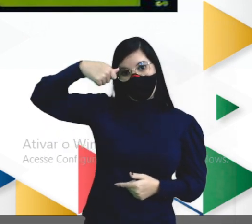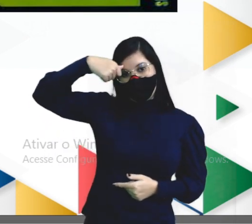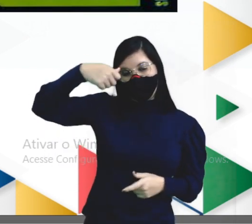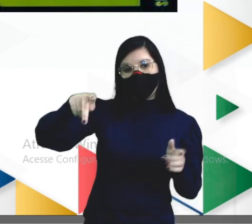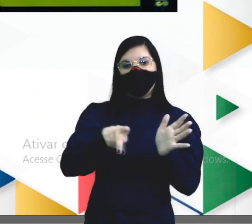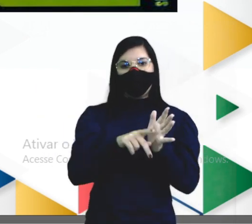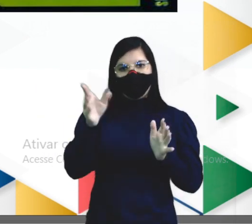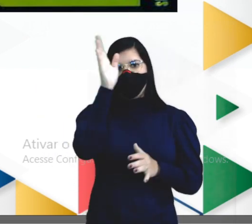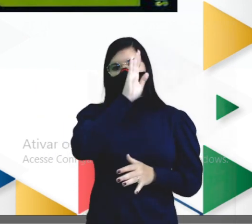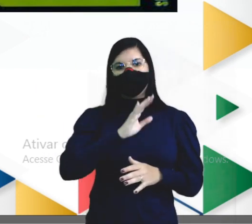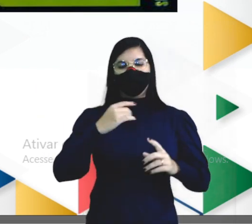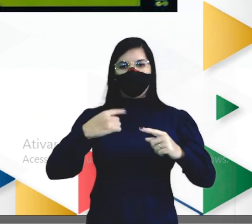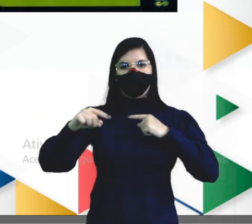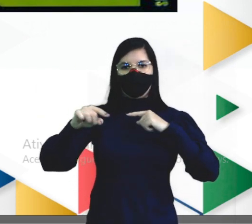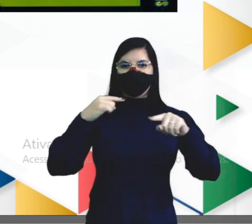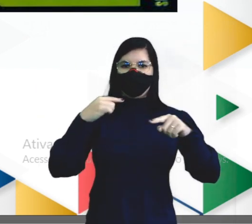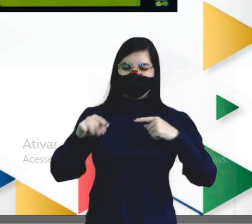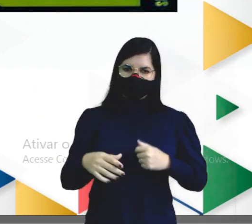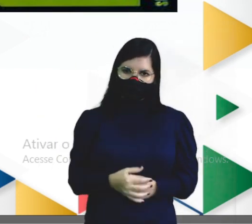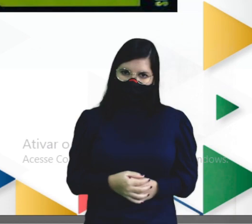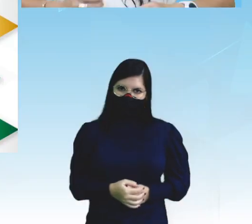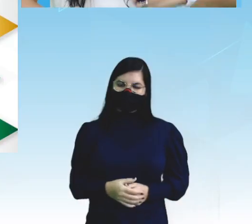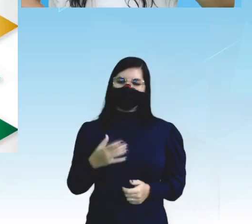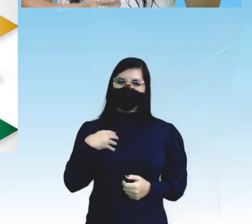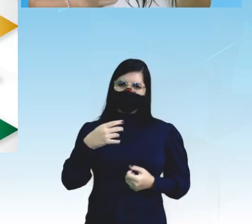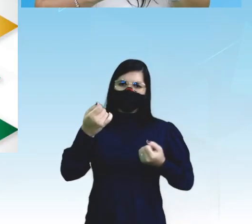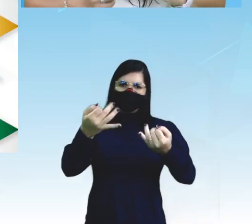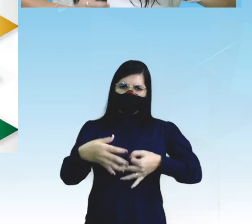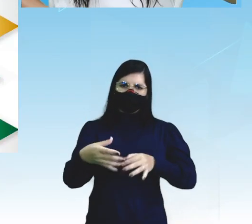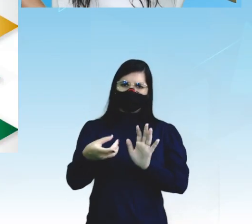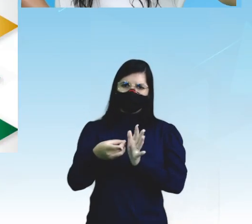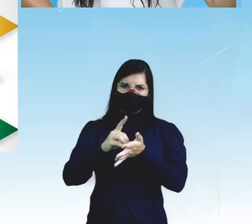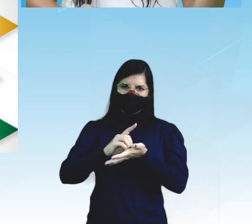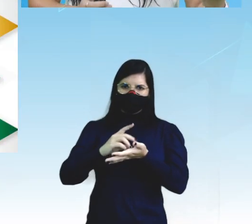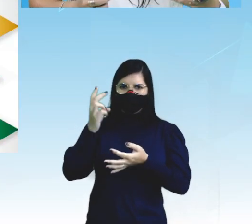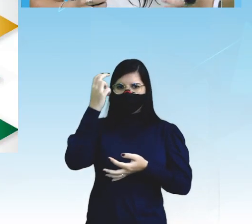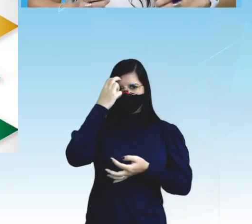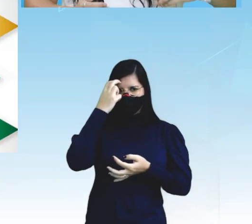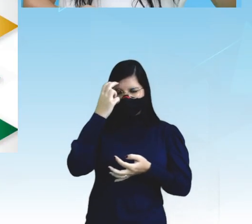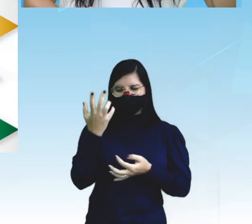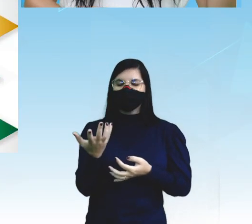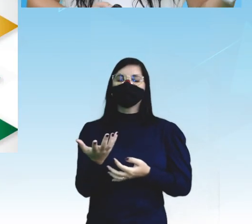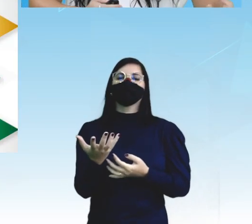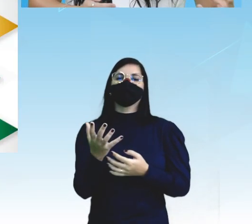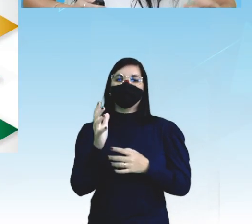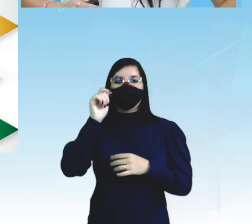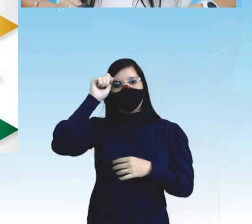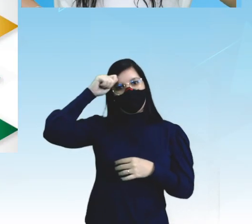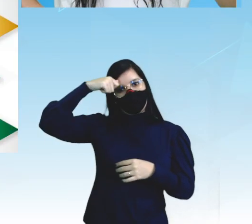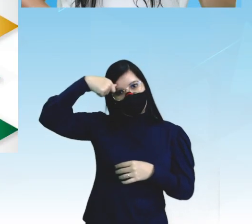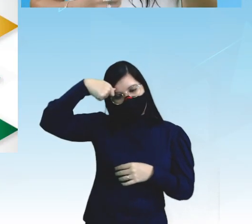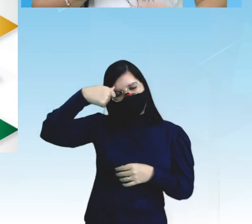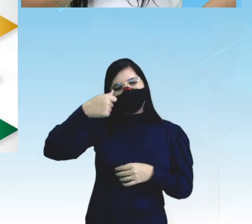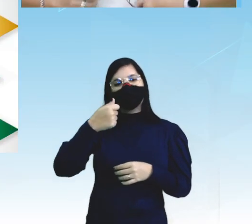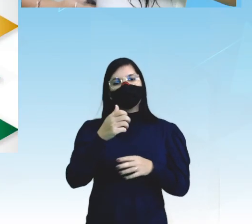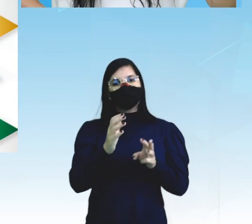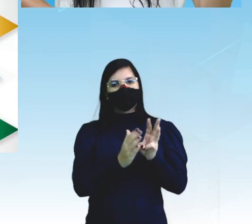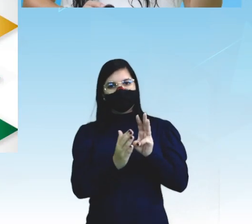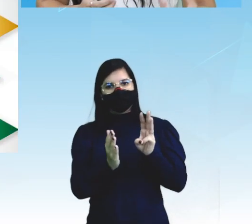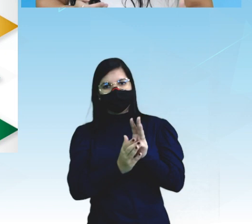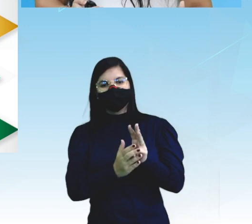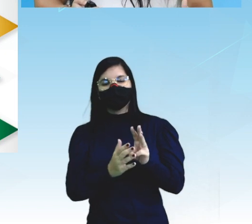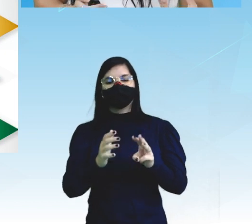música brasileira. Então, como eu falei anteriormente, a gente teve influência da cultura africana, da cultura indígena,